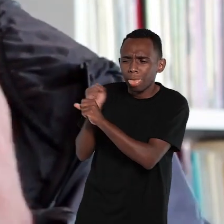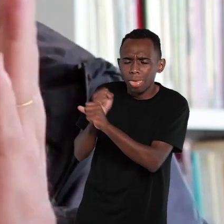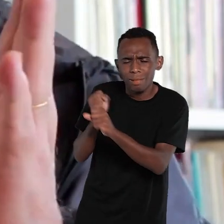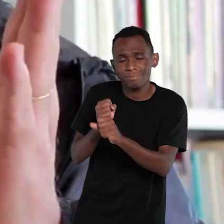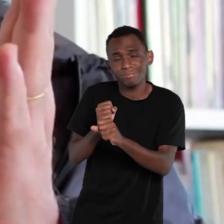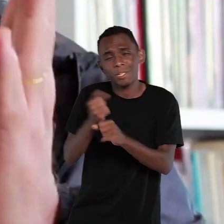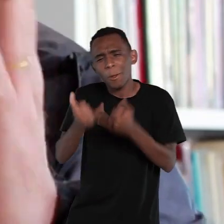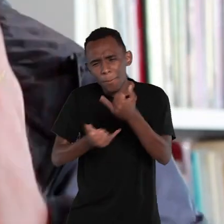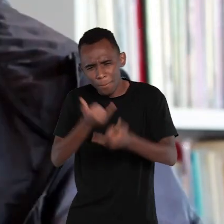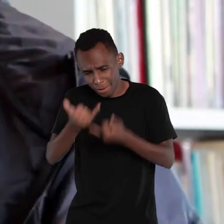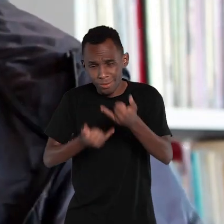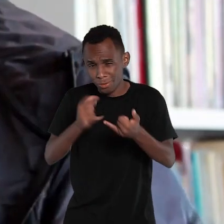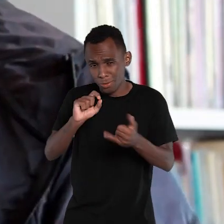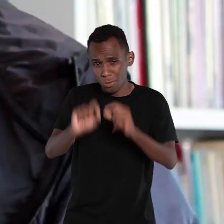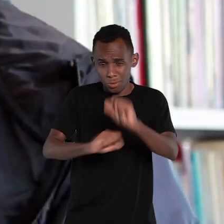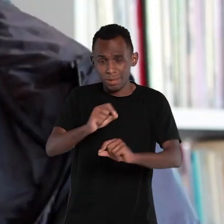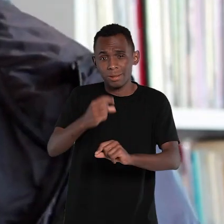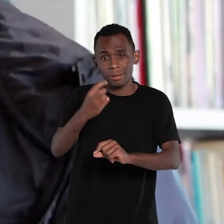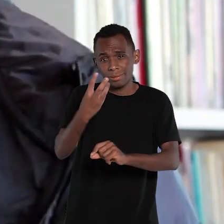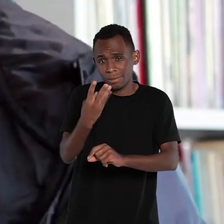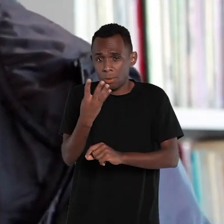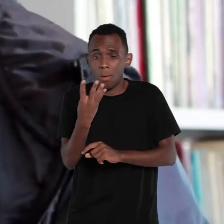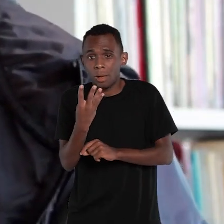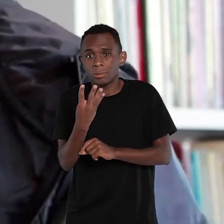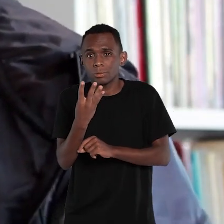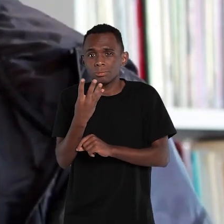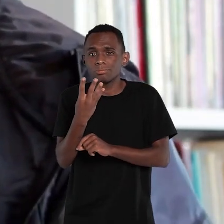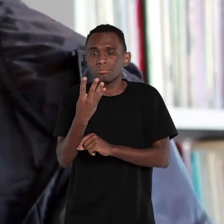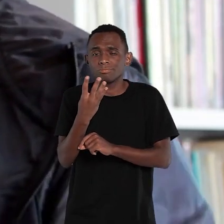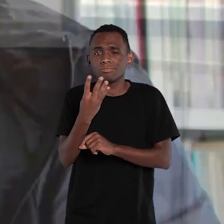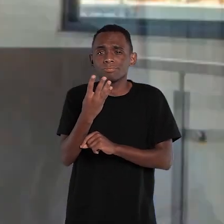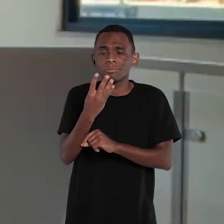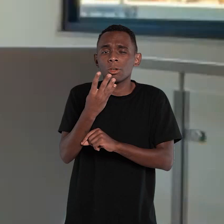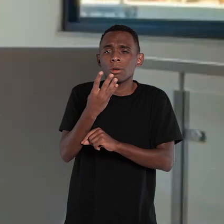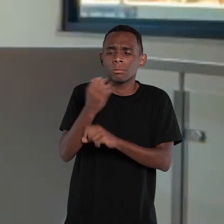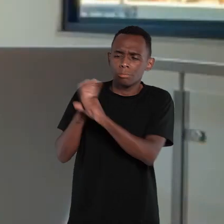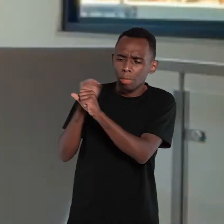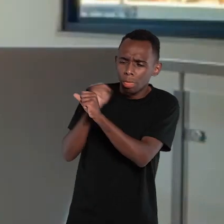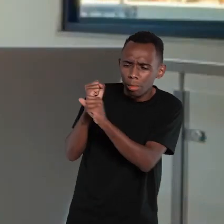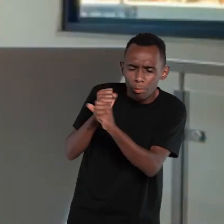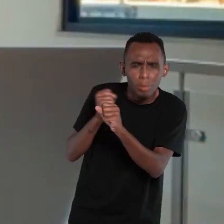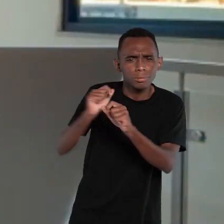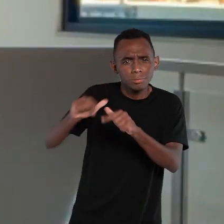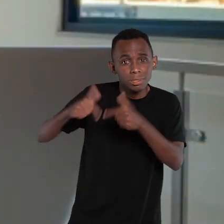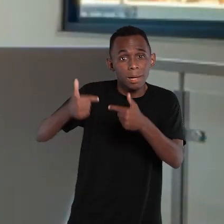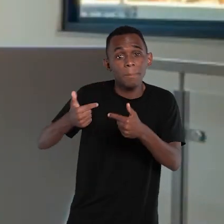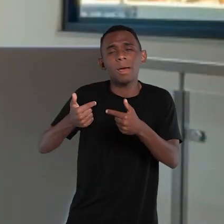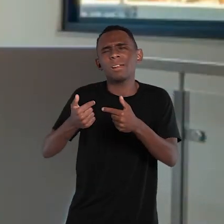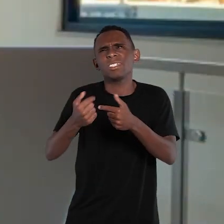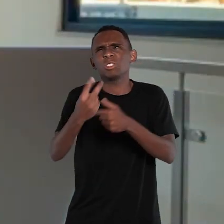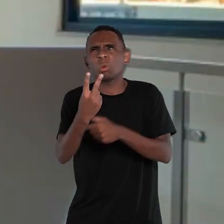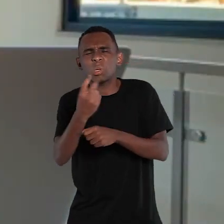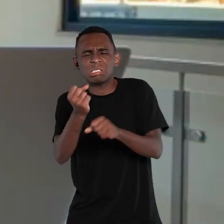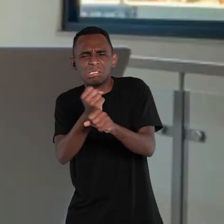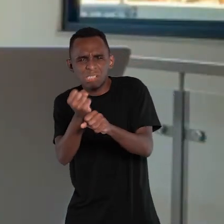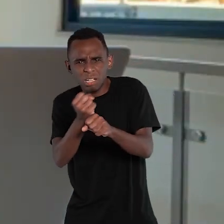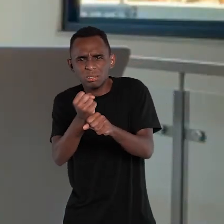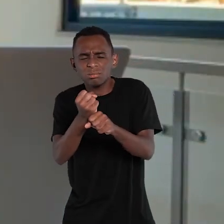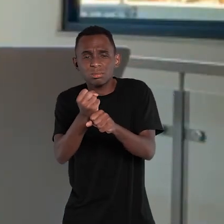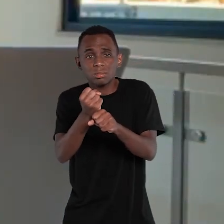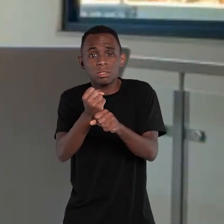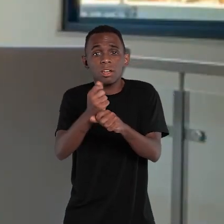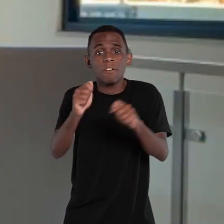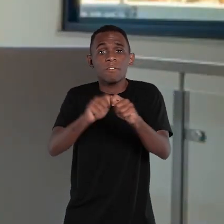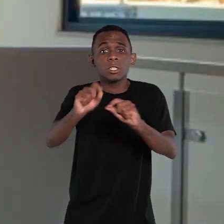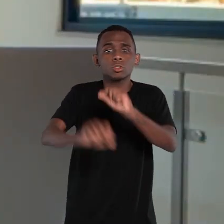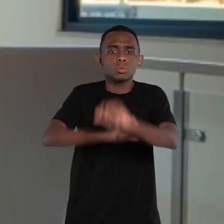que 34 anos, né? No mundo virtual e 30, e esses dois anos e 3 meses,